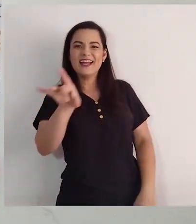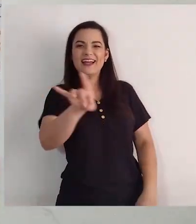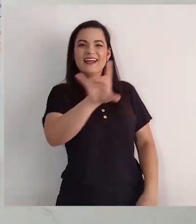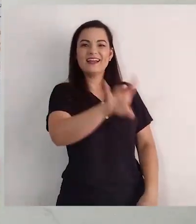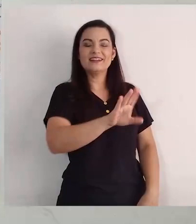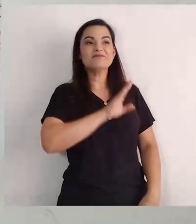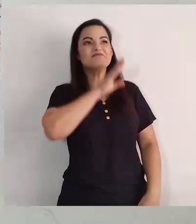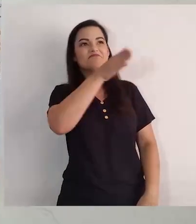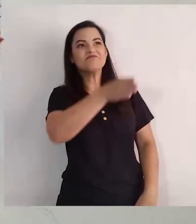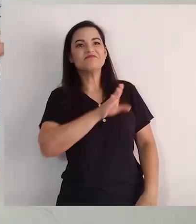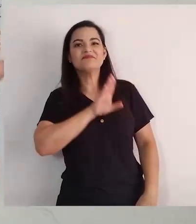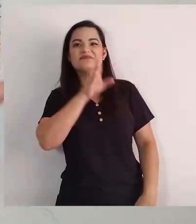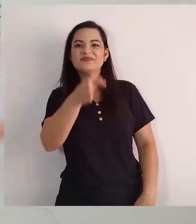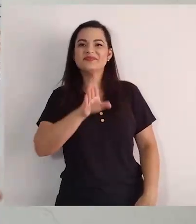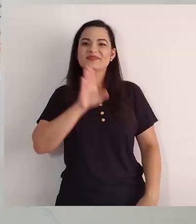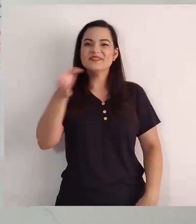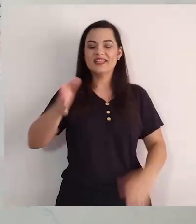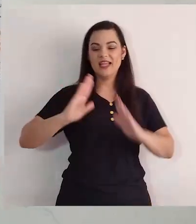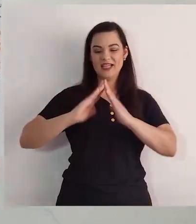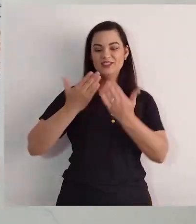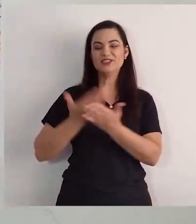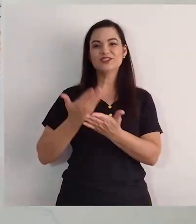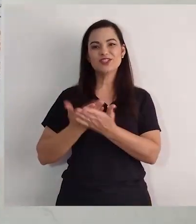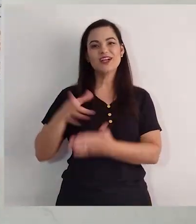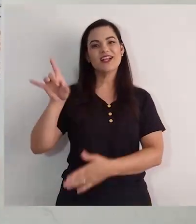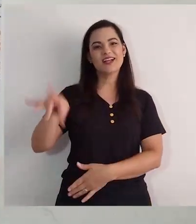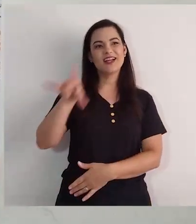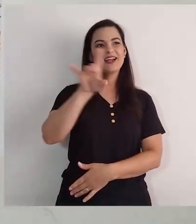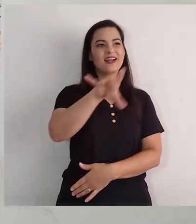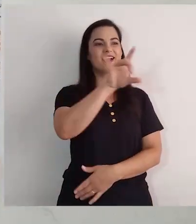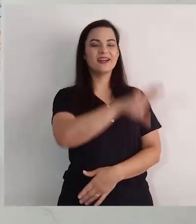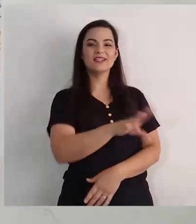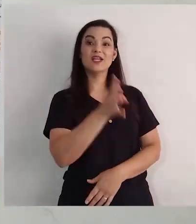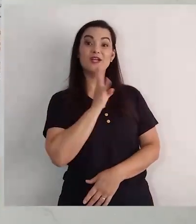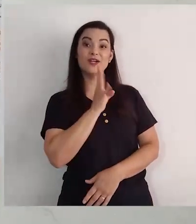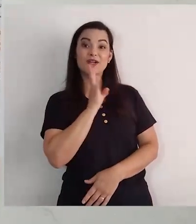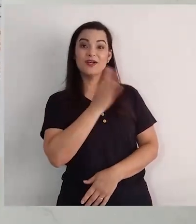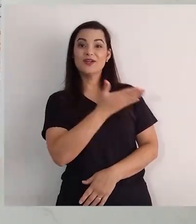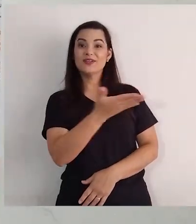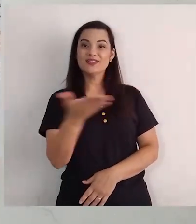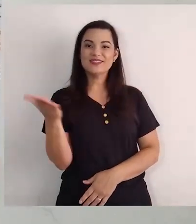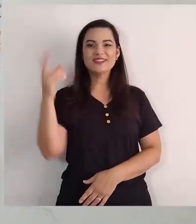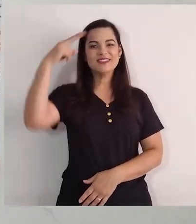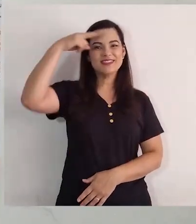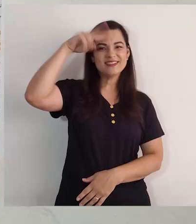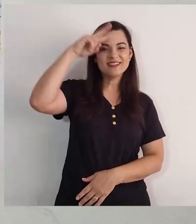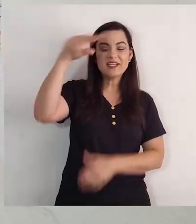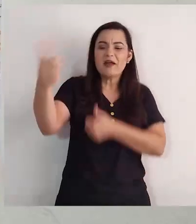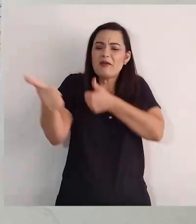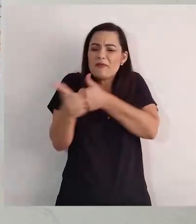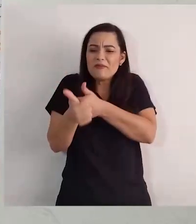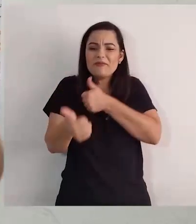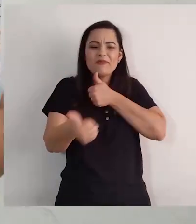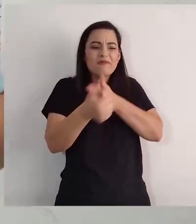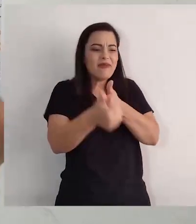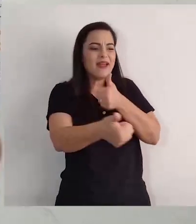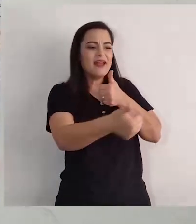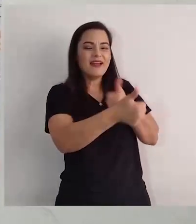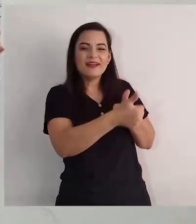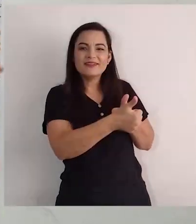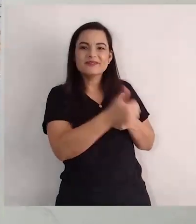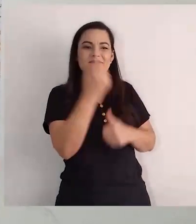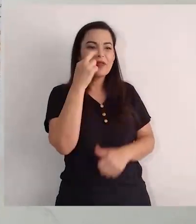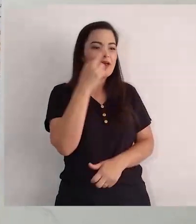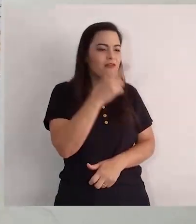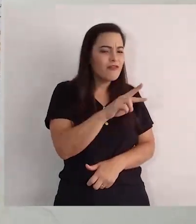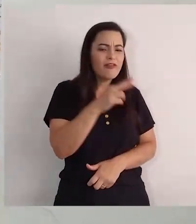escola, conhecer as histórias de vocês, chegar perto de vocês e ver quem são